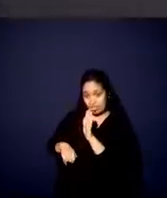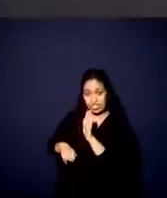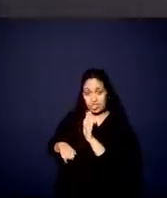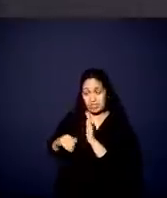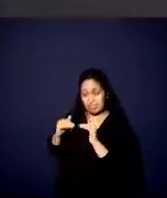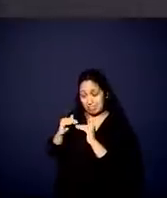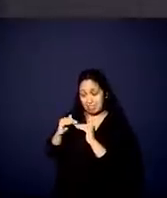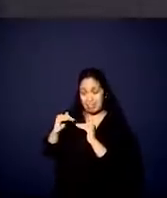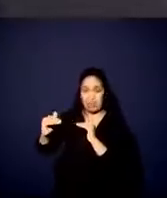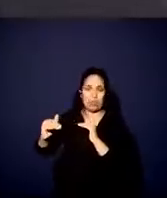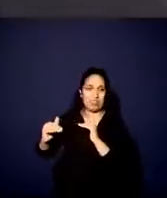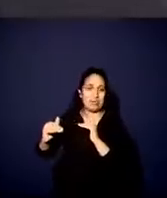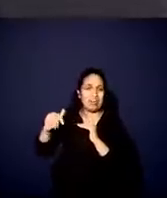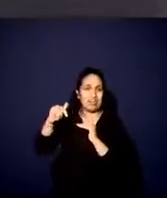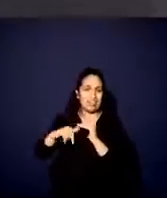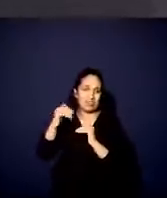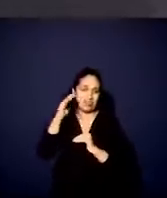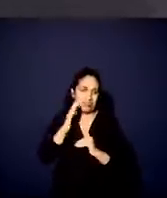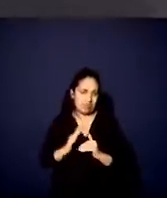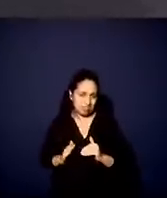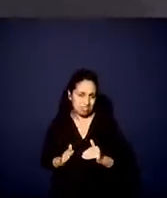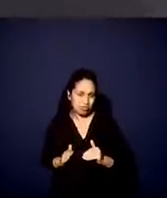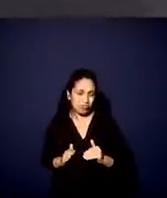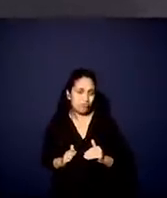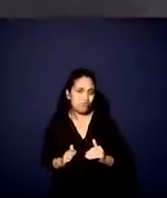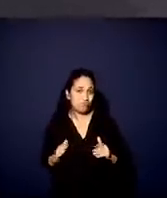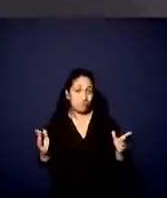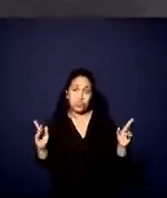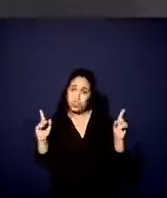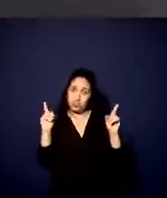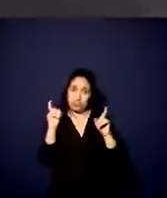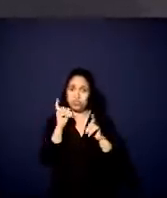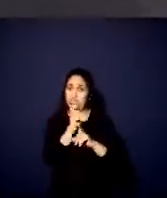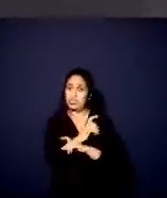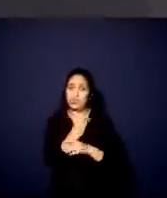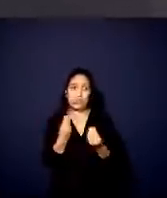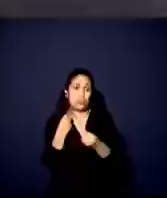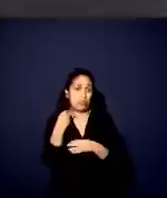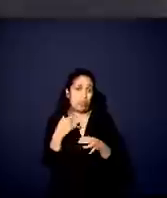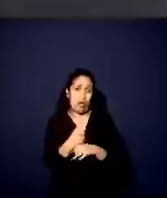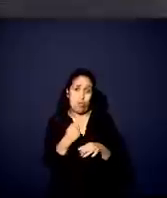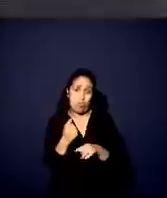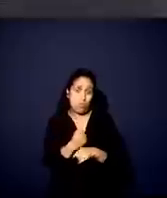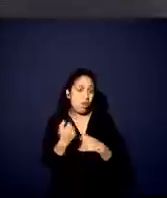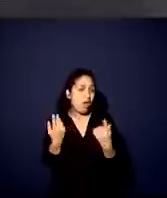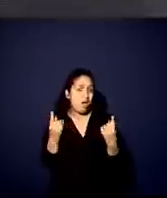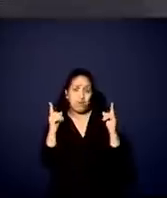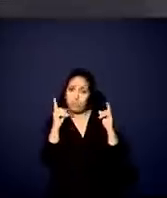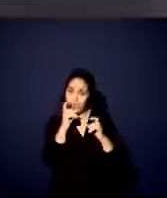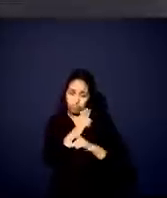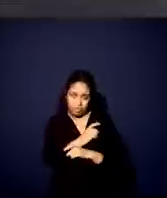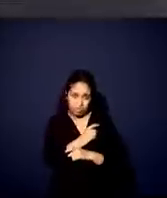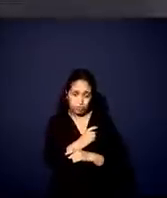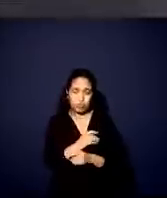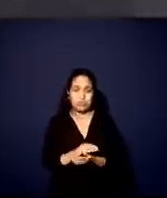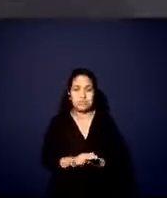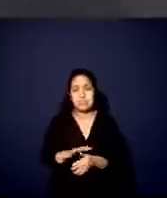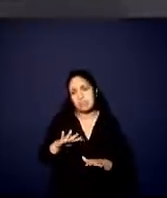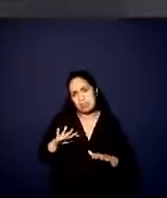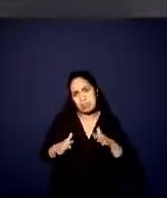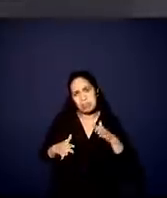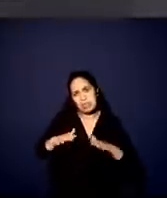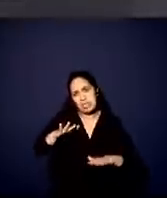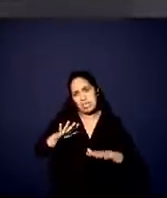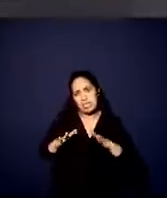do Brasil que aqui a gente é algo difícil de estimar sempre foi difícil e de novo Depende de